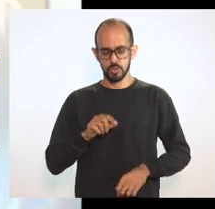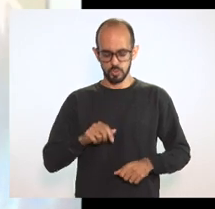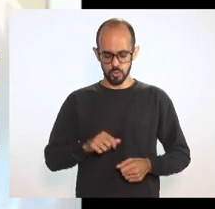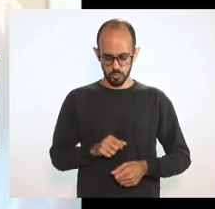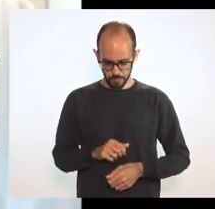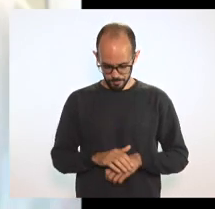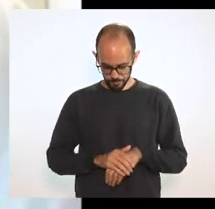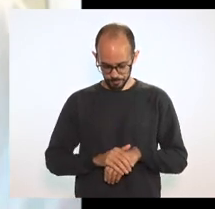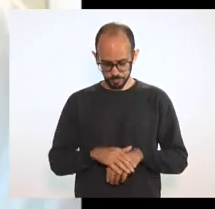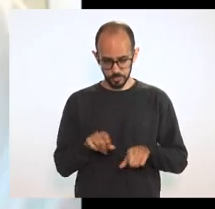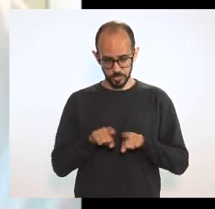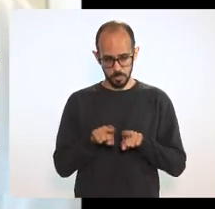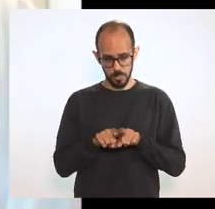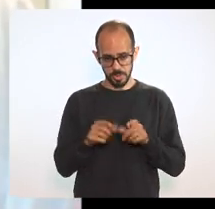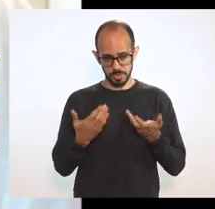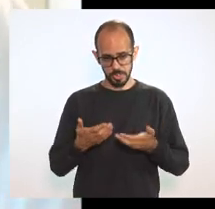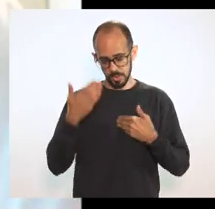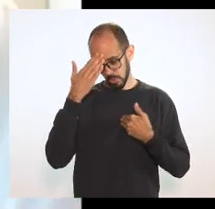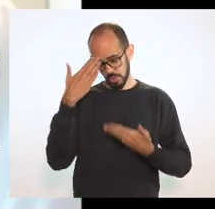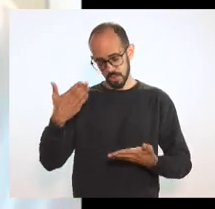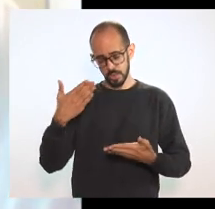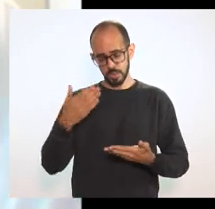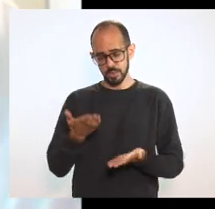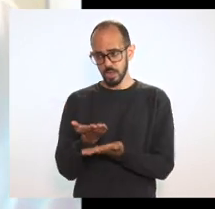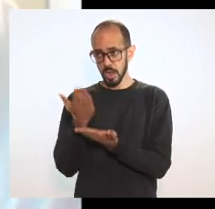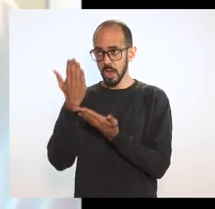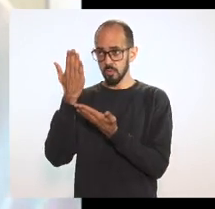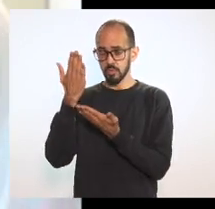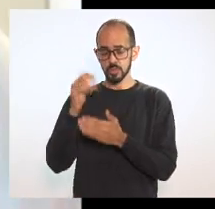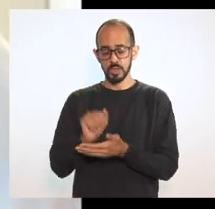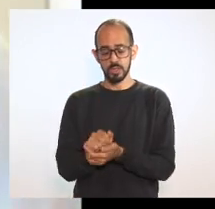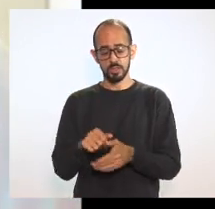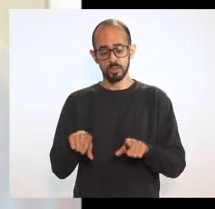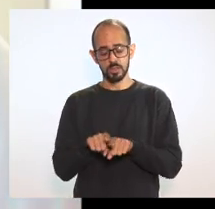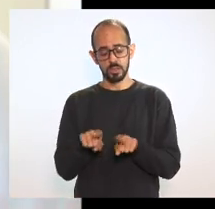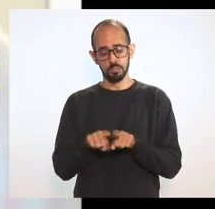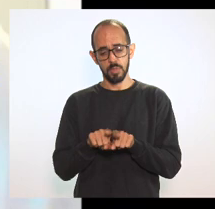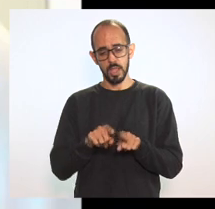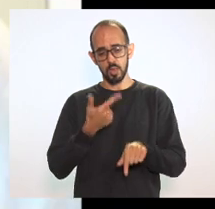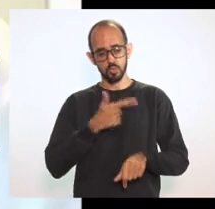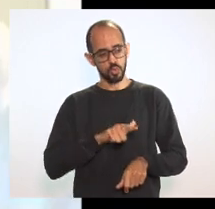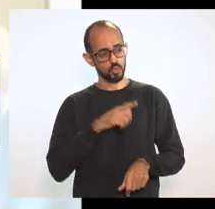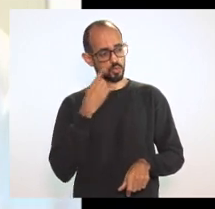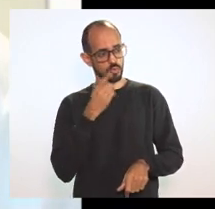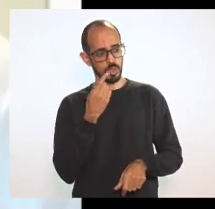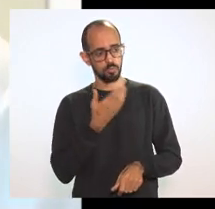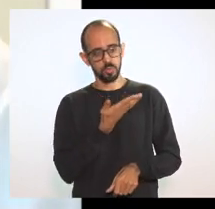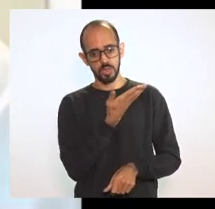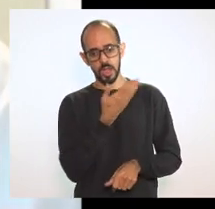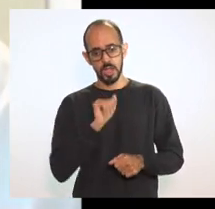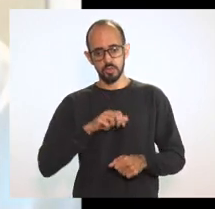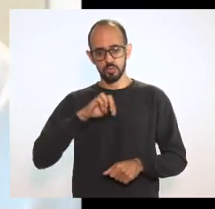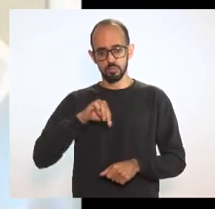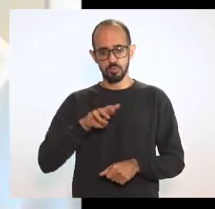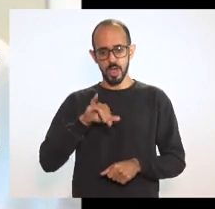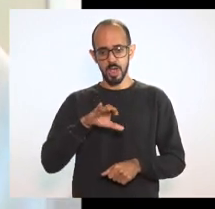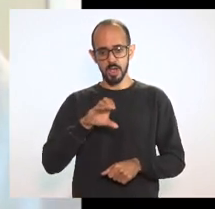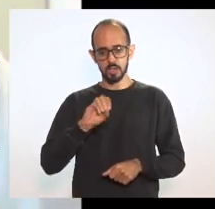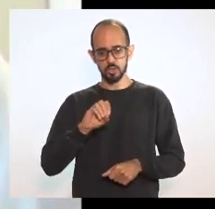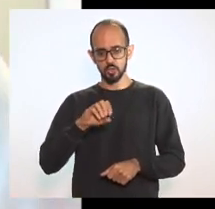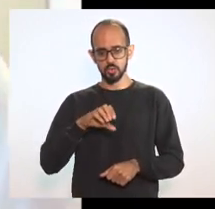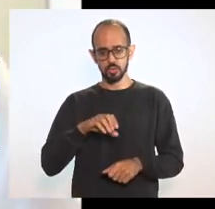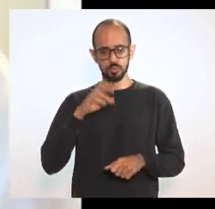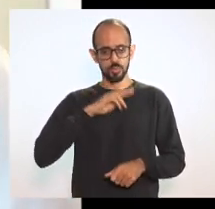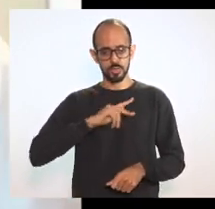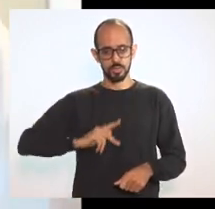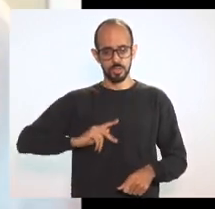E quero, presidente, agradecer a Vossa Excelência e aos demais deputados, deputado Márcio Pacheco, presidente da CCJ, deputada